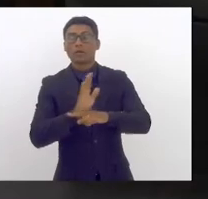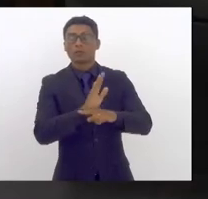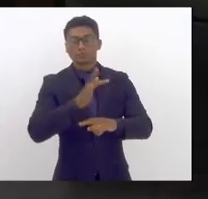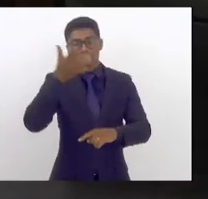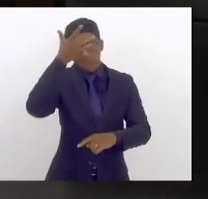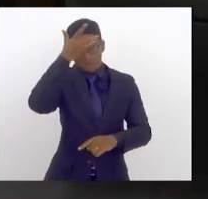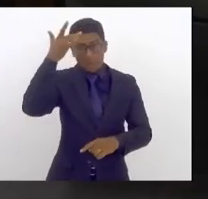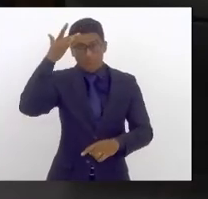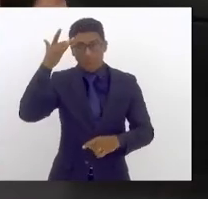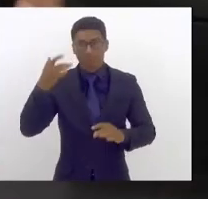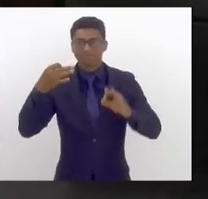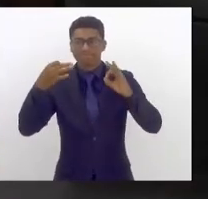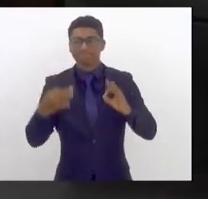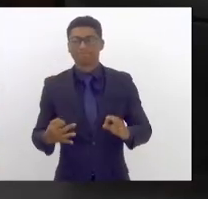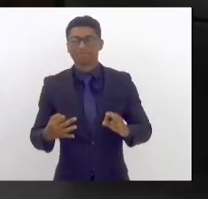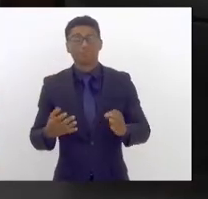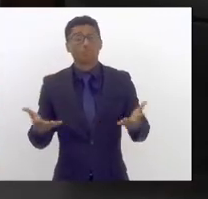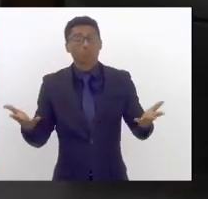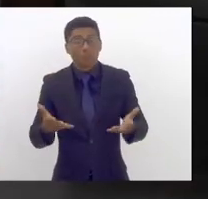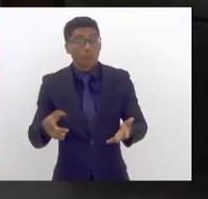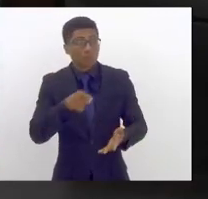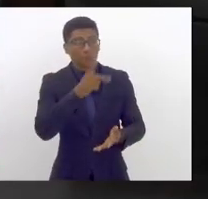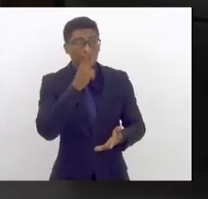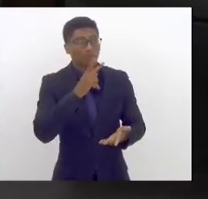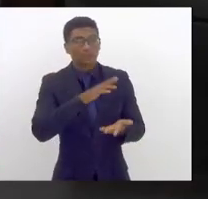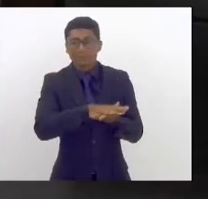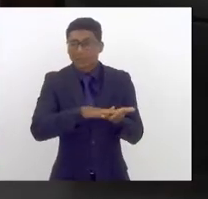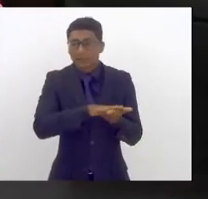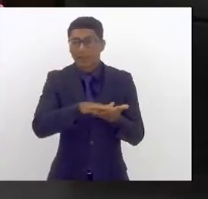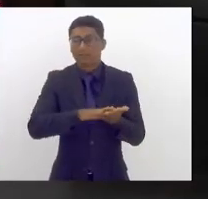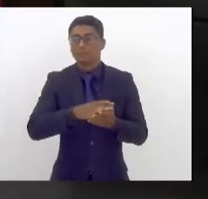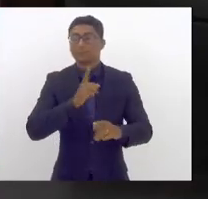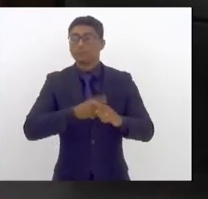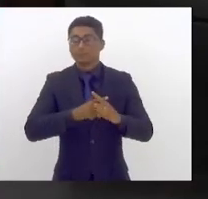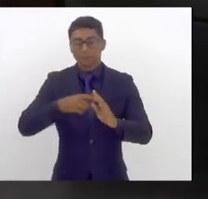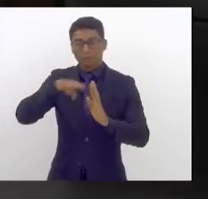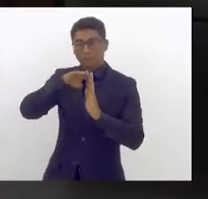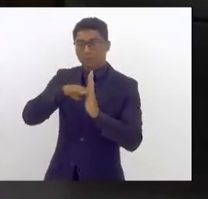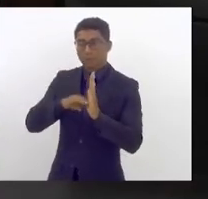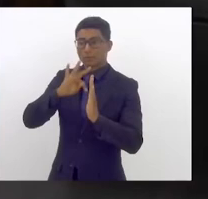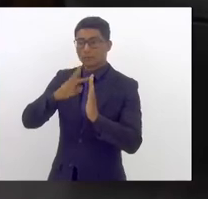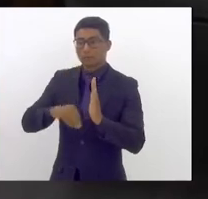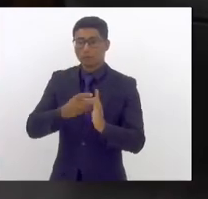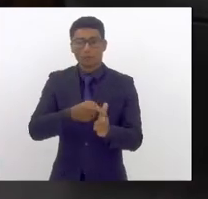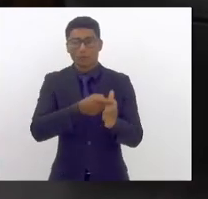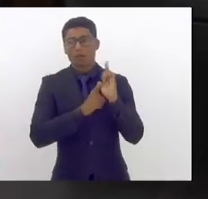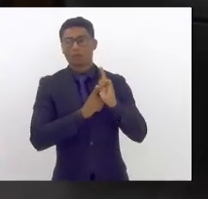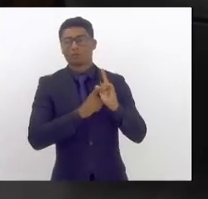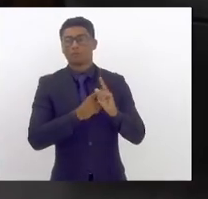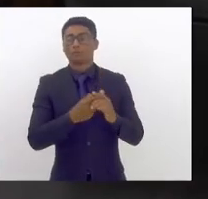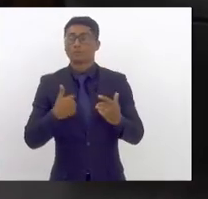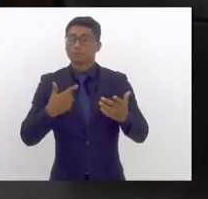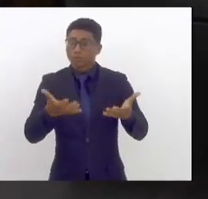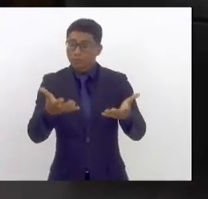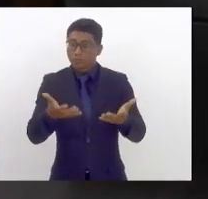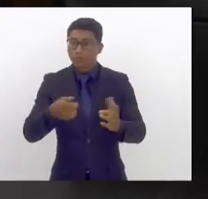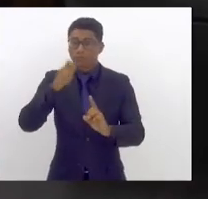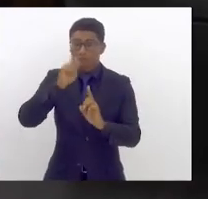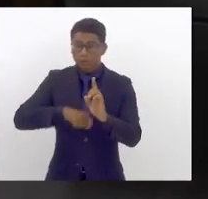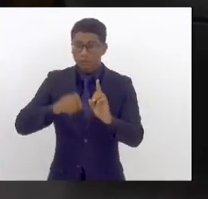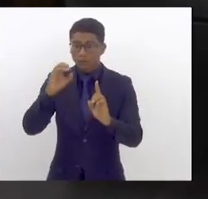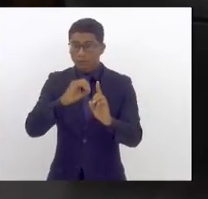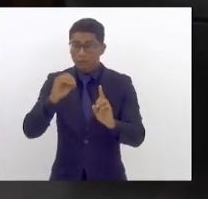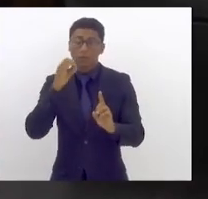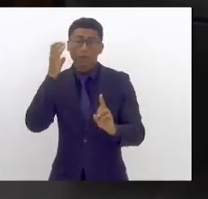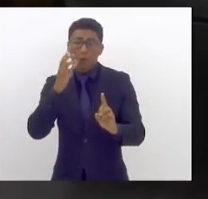mental também e elas hoje estão sem nada porque estão todos os programas suspensos e eu queria hoje no Outubro Rosa fazer um apelo